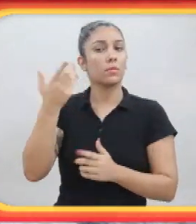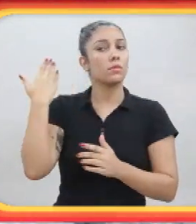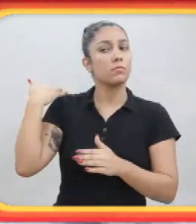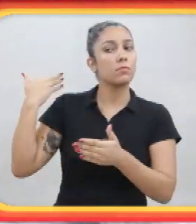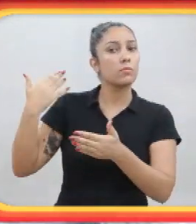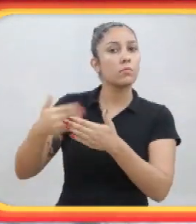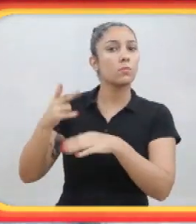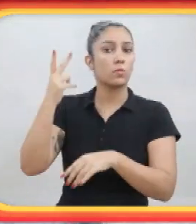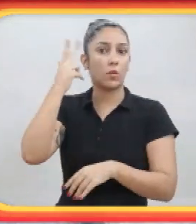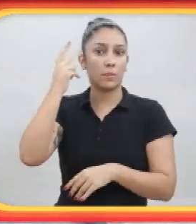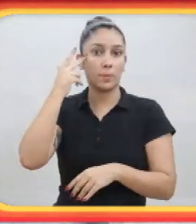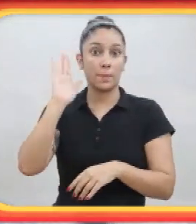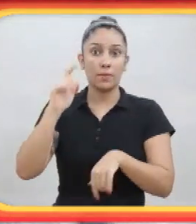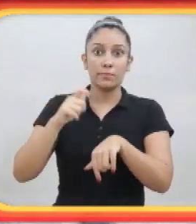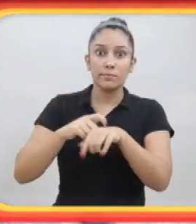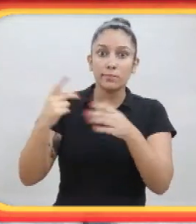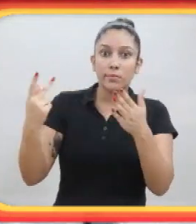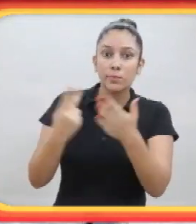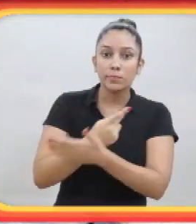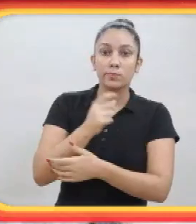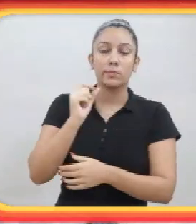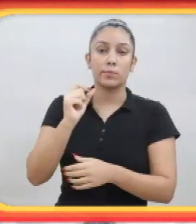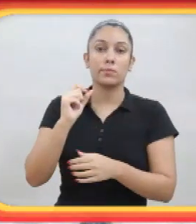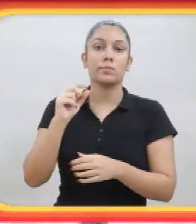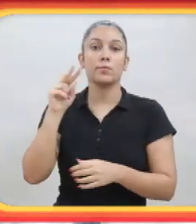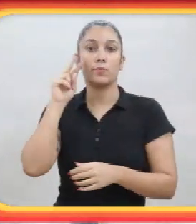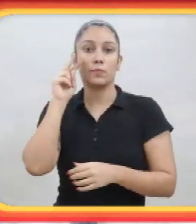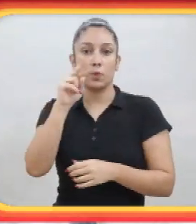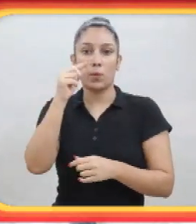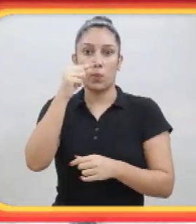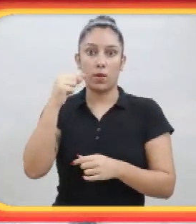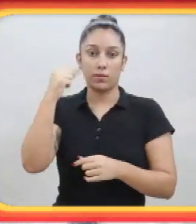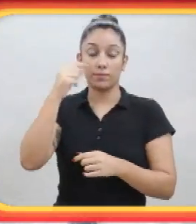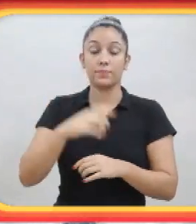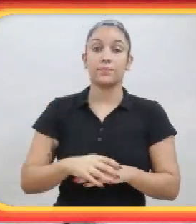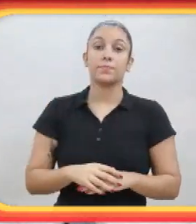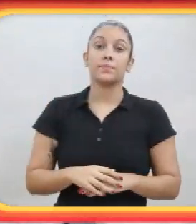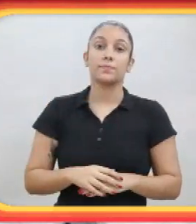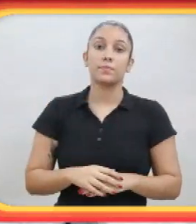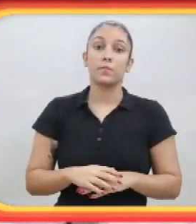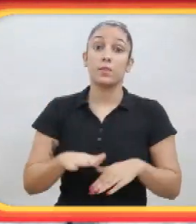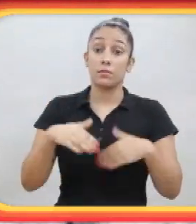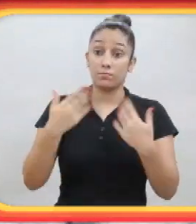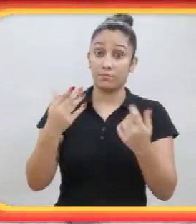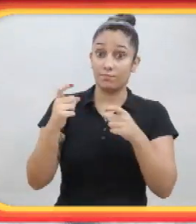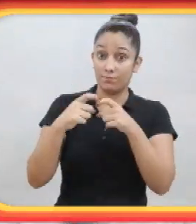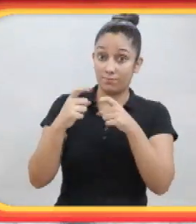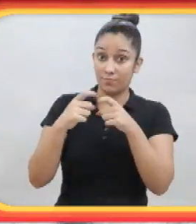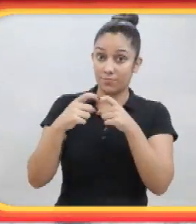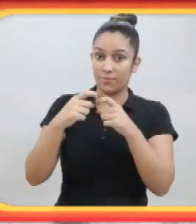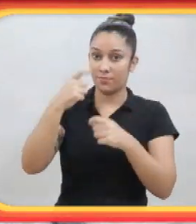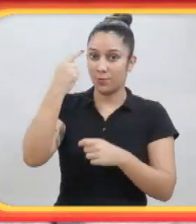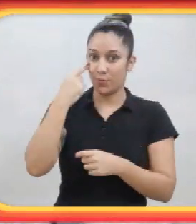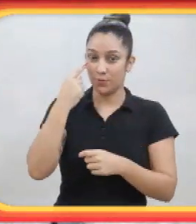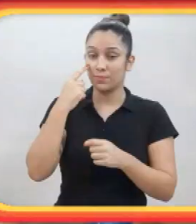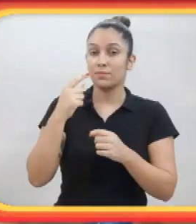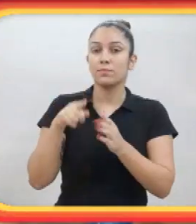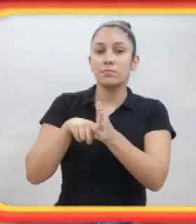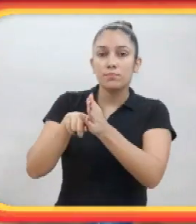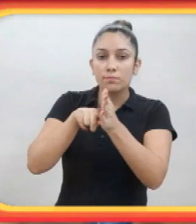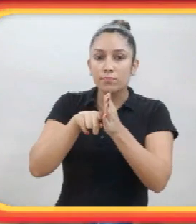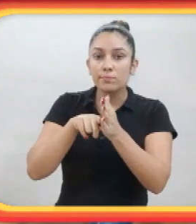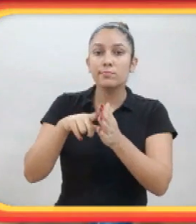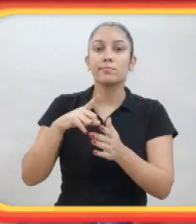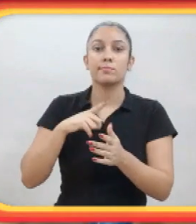era questão da obstrução, que aquilo era normal, que com o tempo sairia, mas que ele tinha denotado um outro quadro. Aí